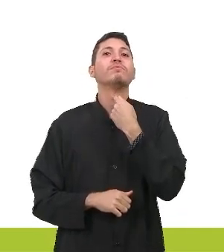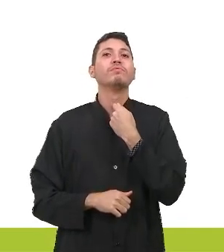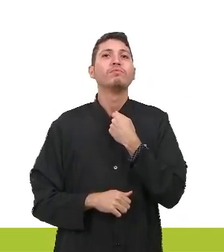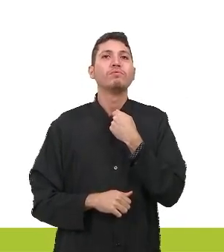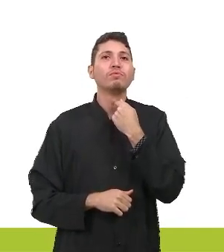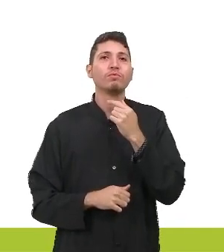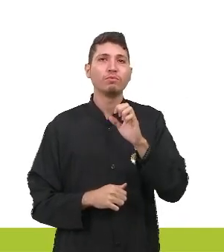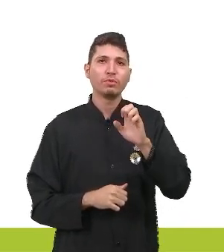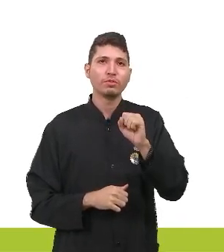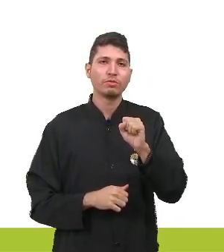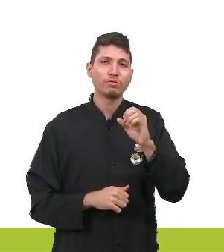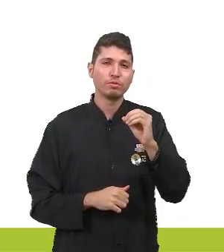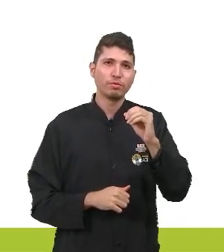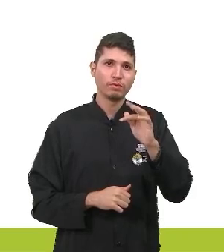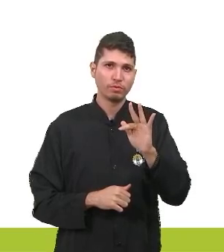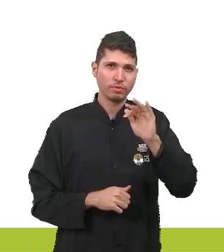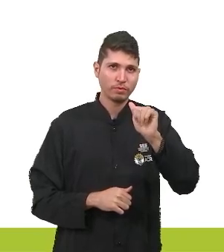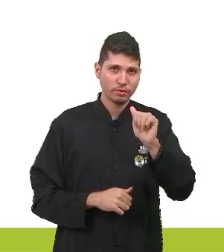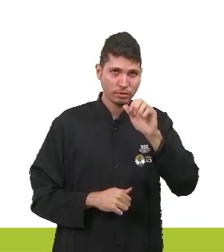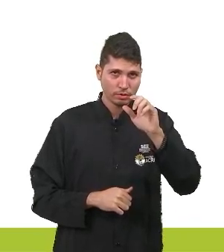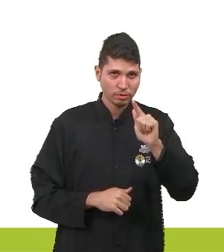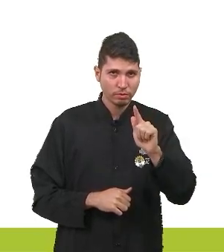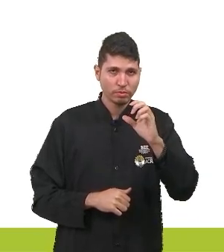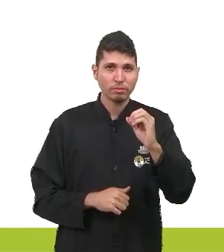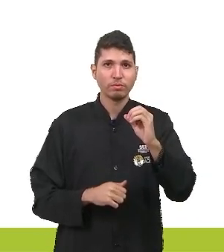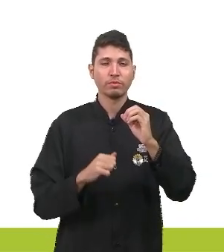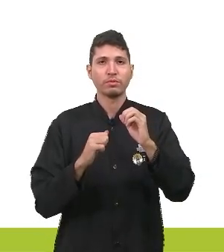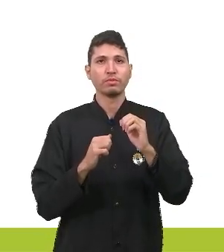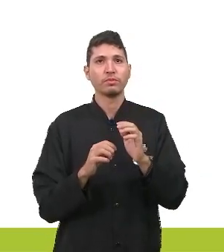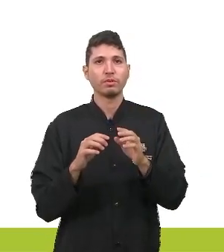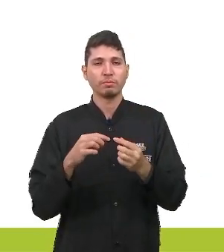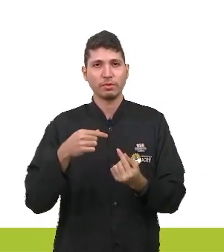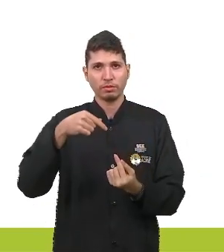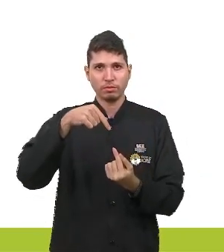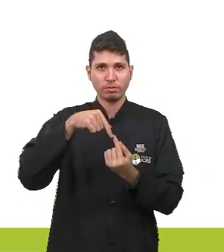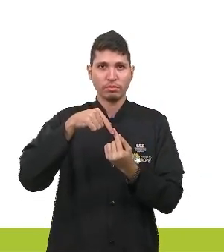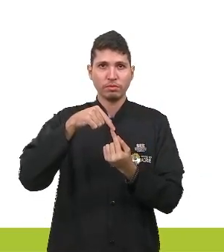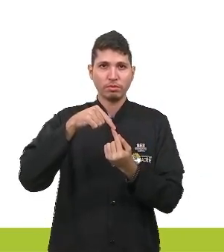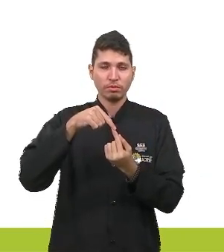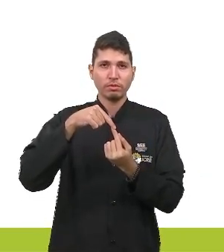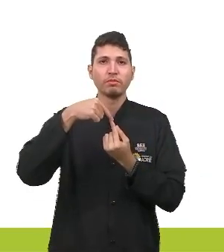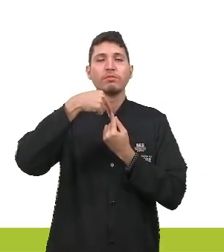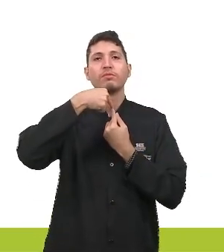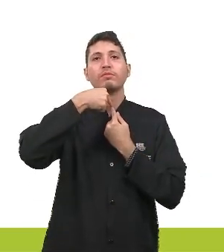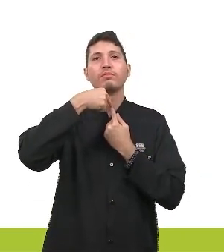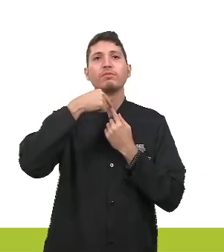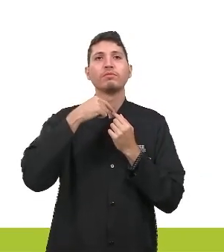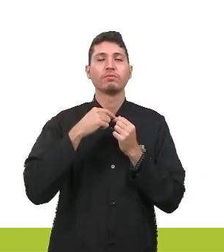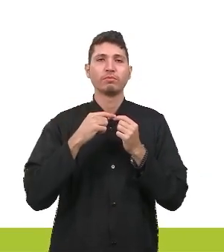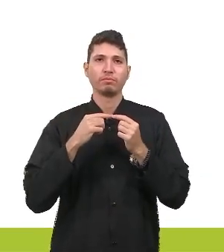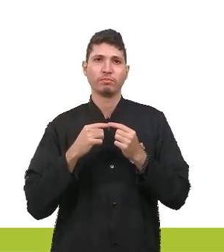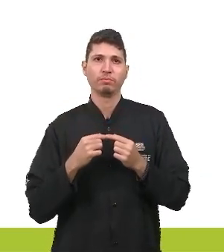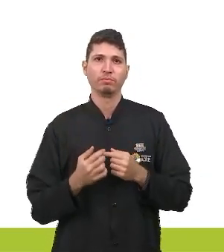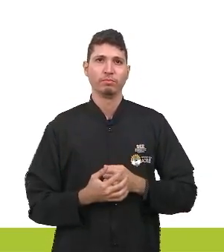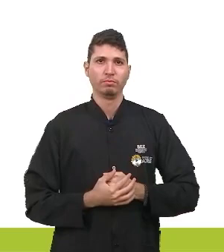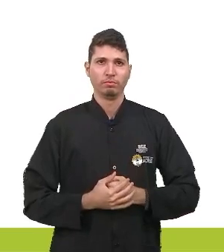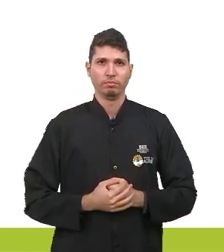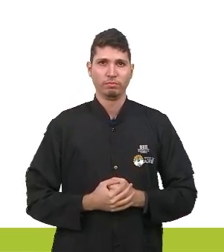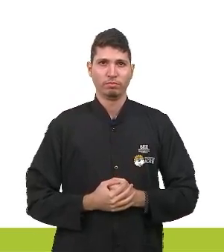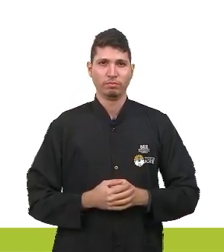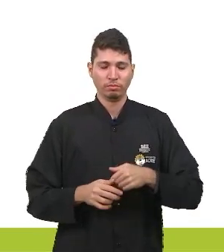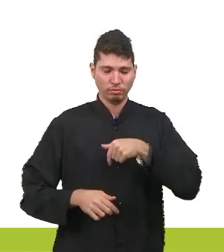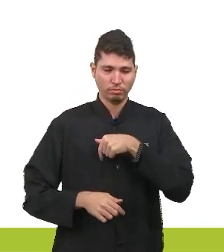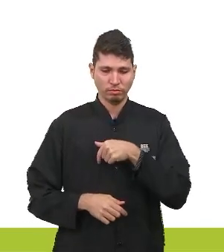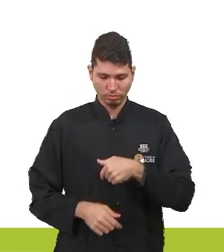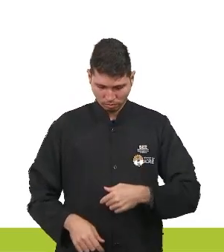com o estômago. E é aí onde começam os movimentos involuntários, ou seja, os movimentos peristálticos. O